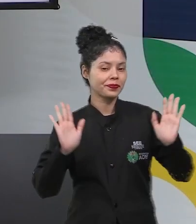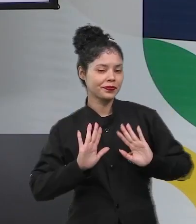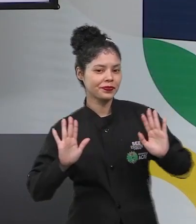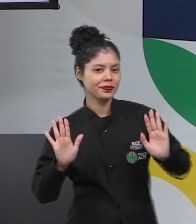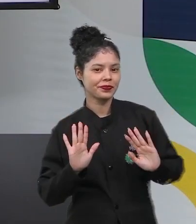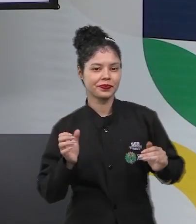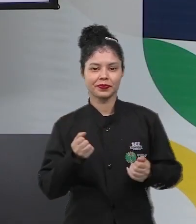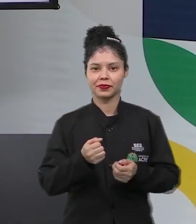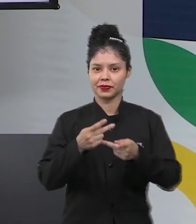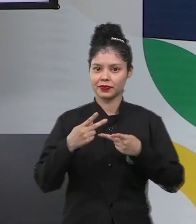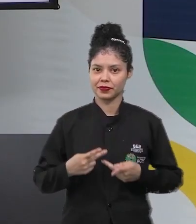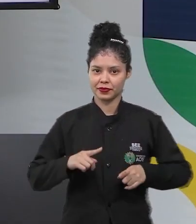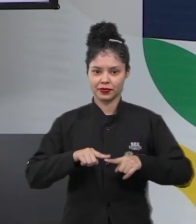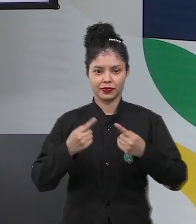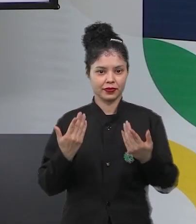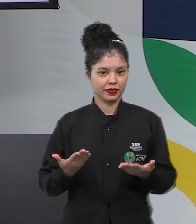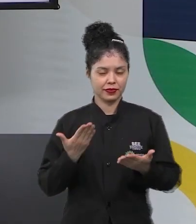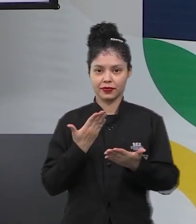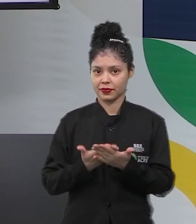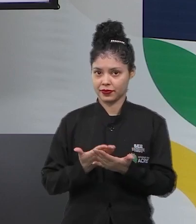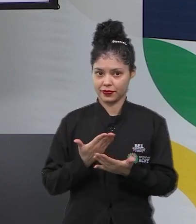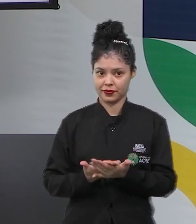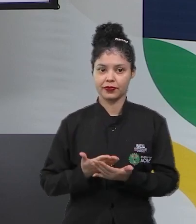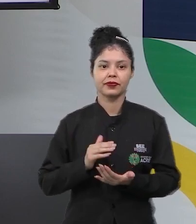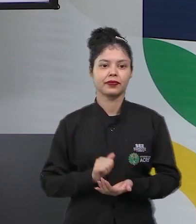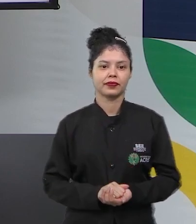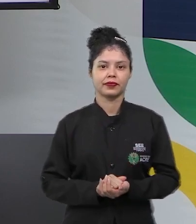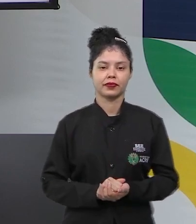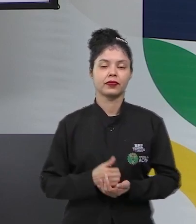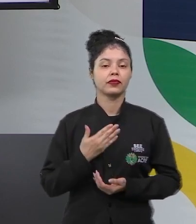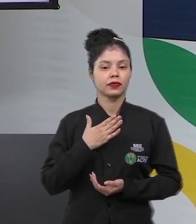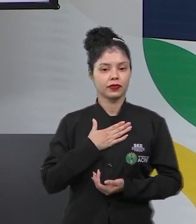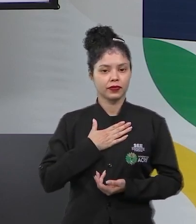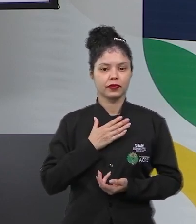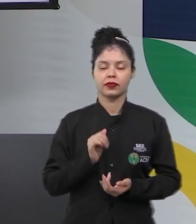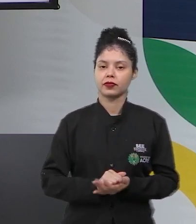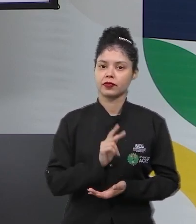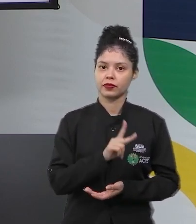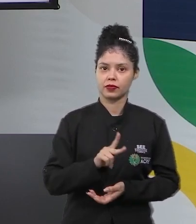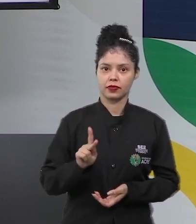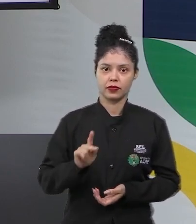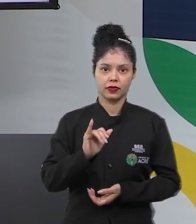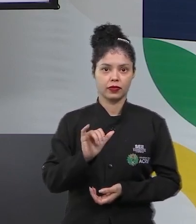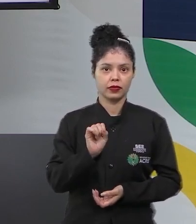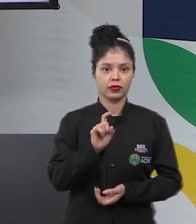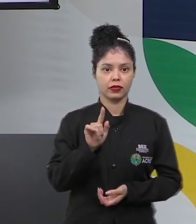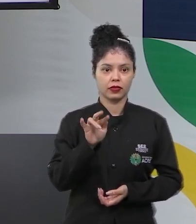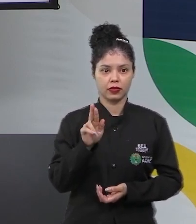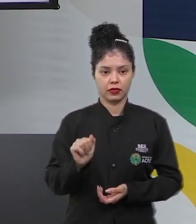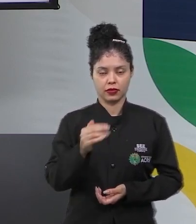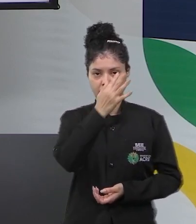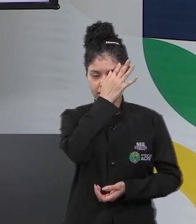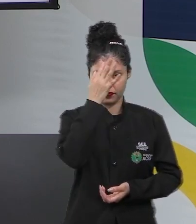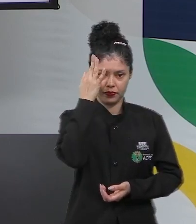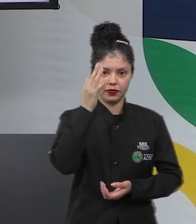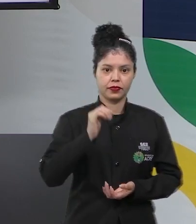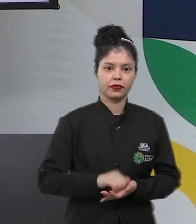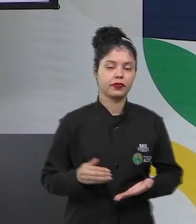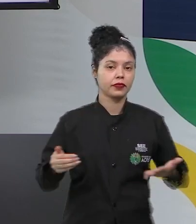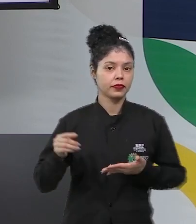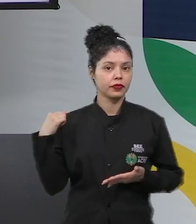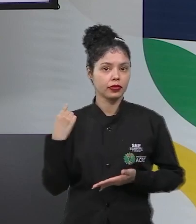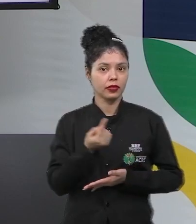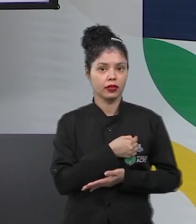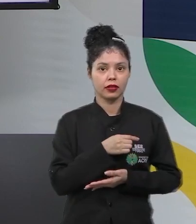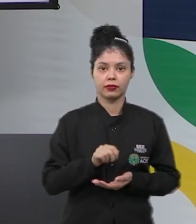Olá, bem-vindas e bem-vindos a mais uma aula comigo. Sou o professor Isaías da Filosofia e hoje